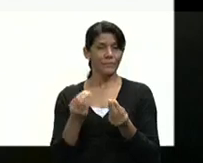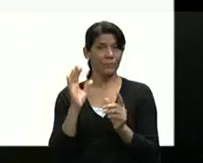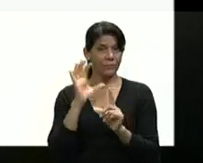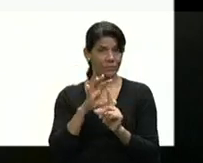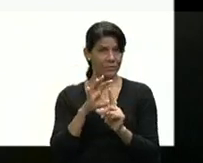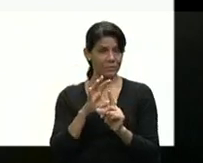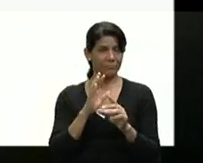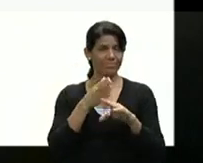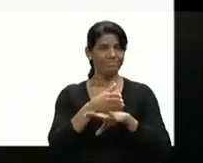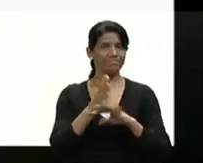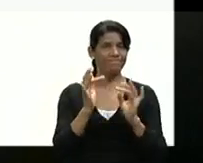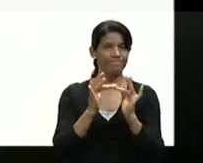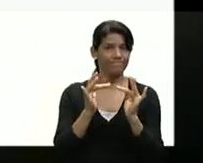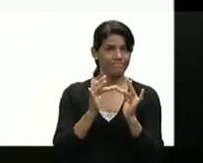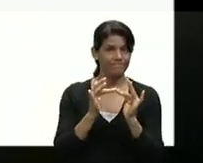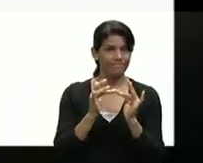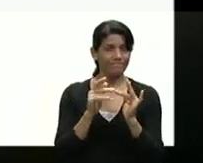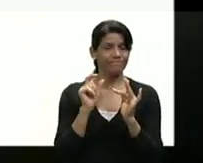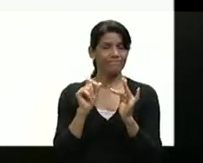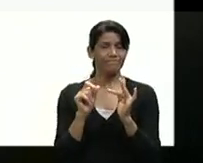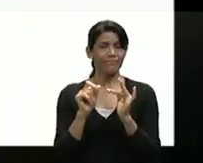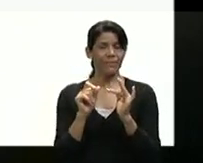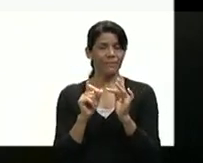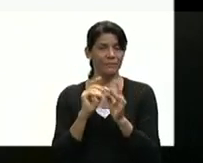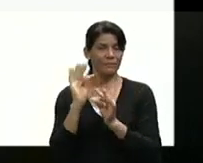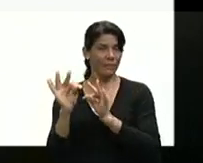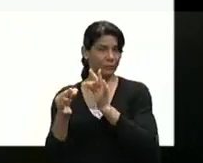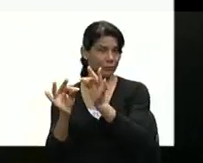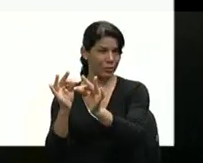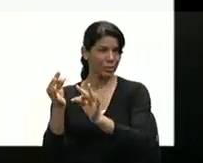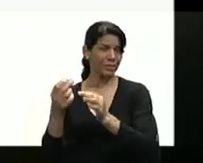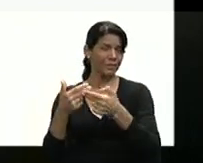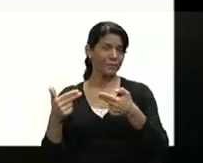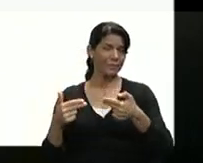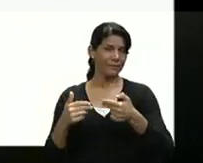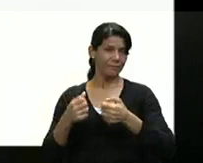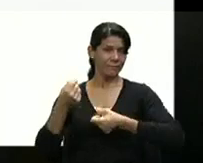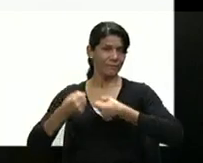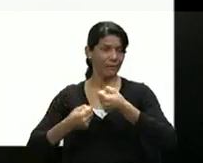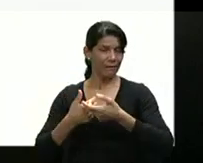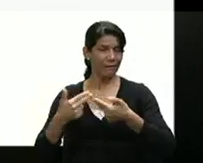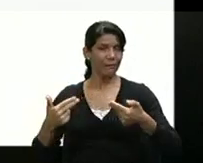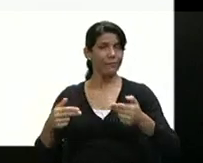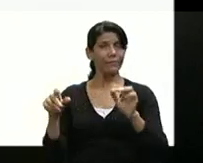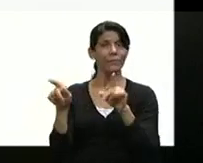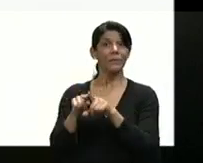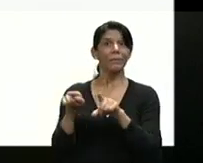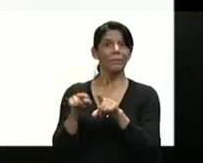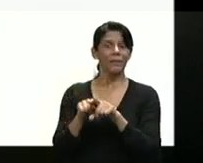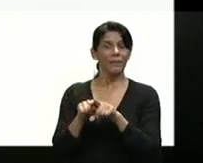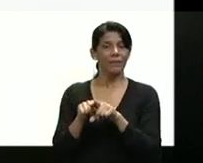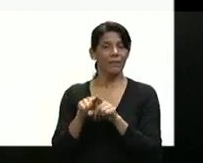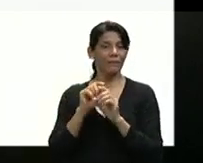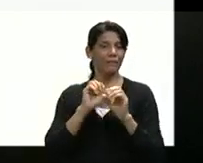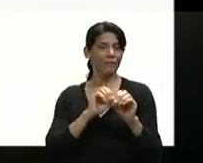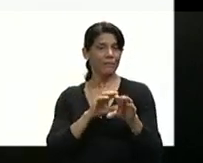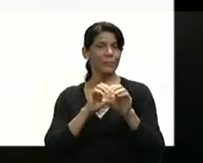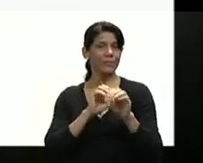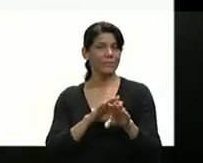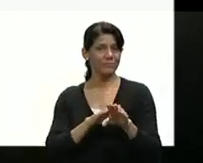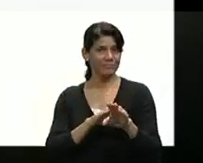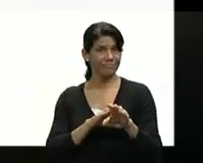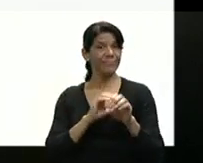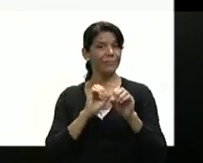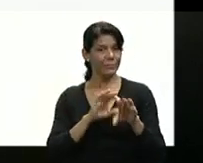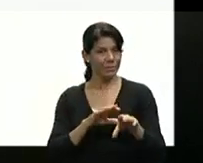no acesso às tecnologias, veículos, como também a educação, o acesso